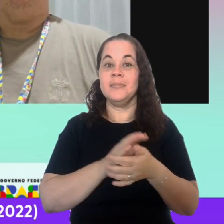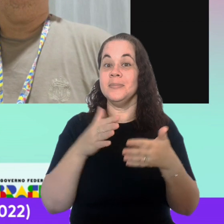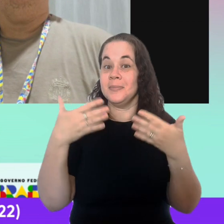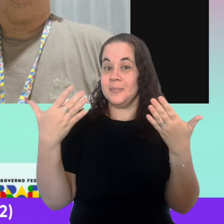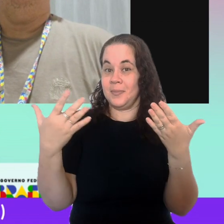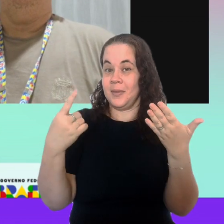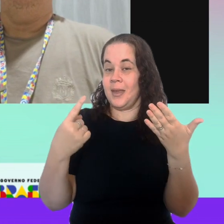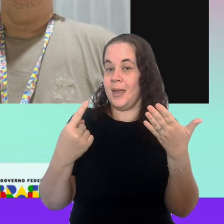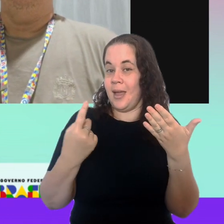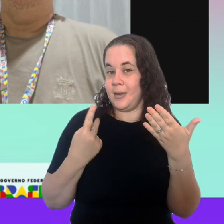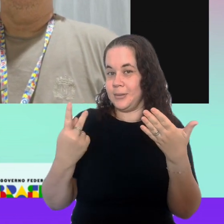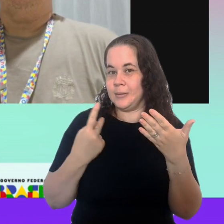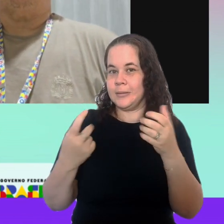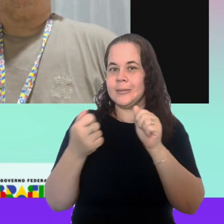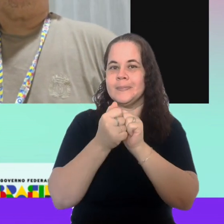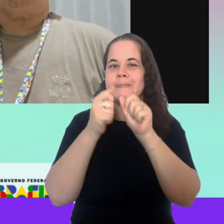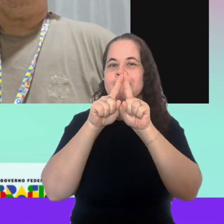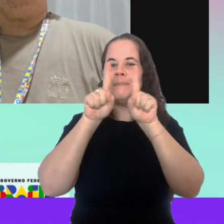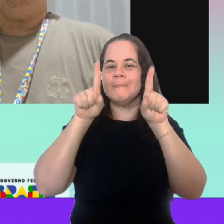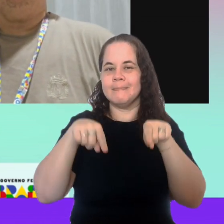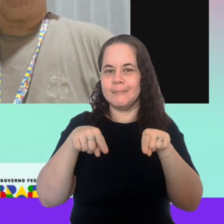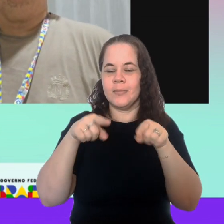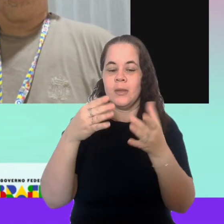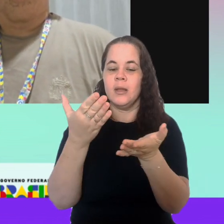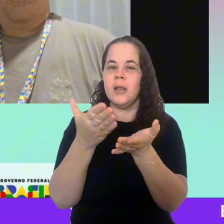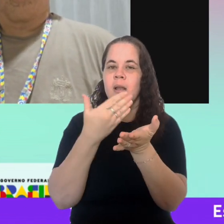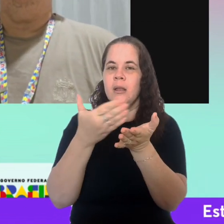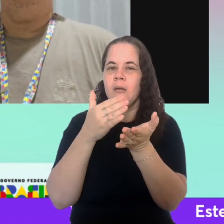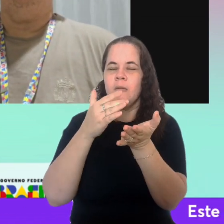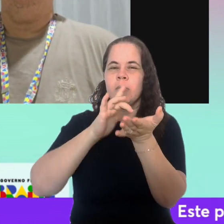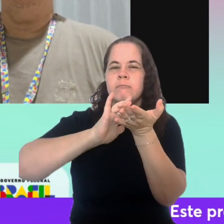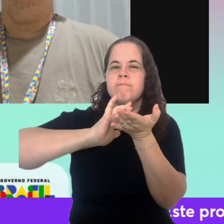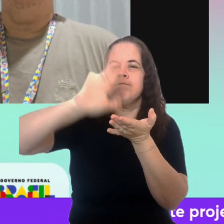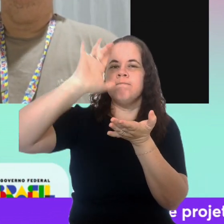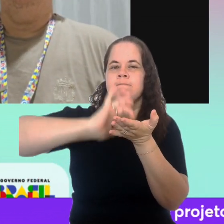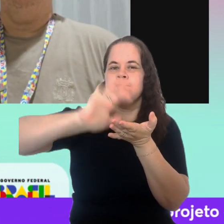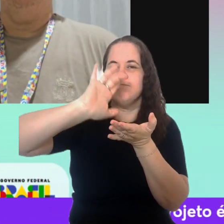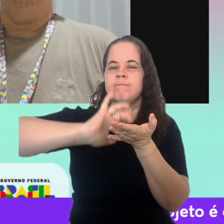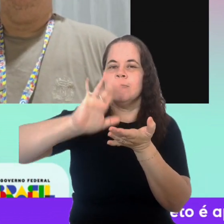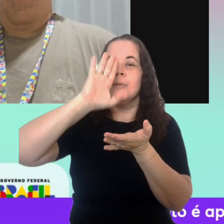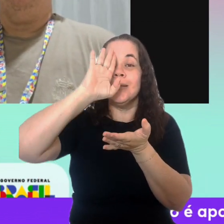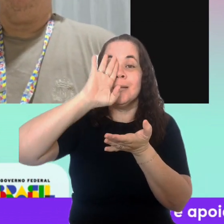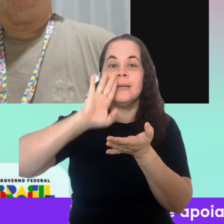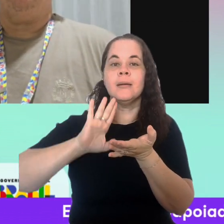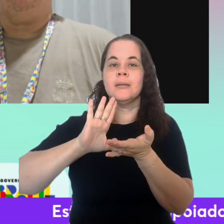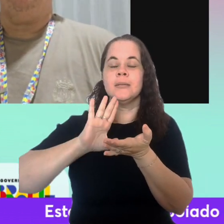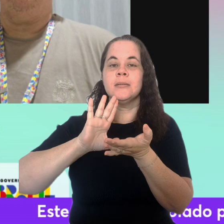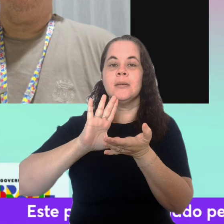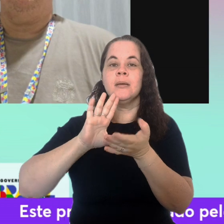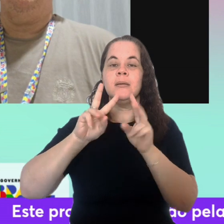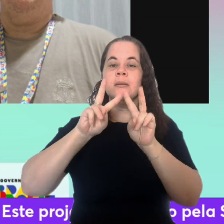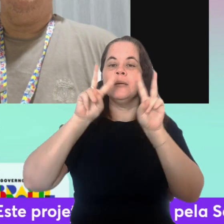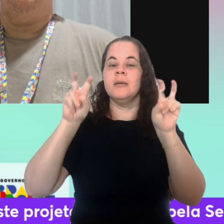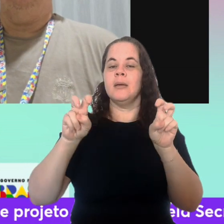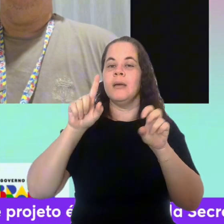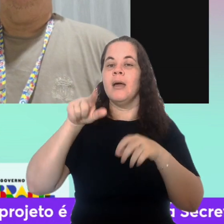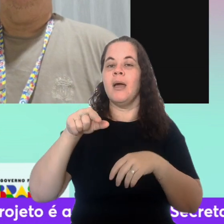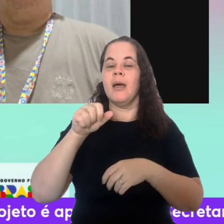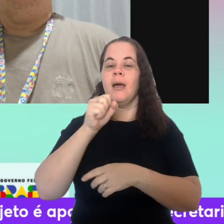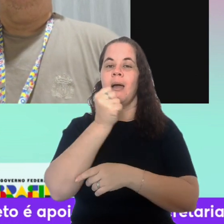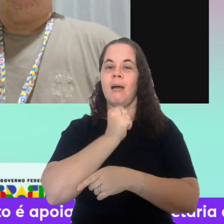está junto aqui nesse projeto desse livro, né? Que é um e-book que está sendo distribuído gratuitamente, que se chama A Resistência